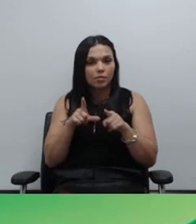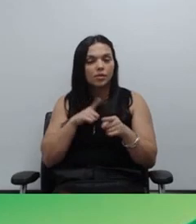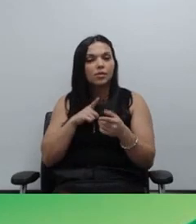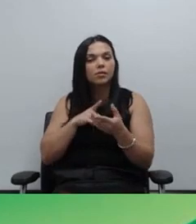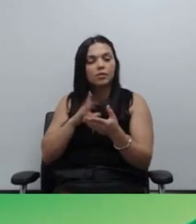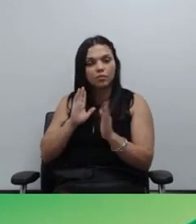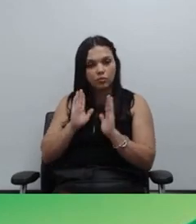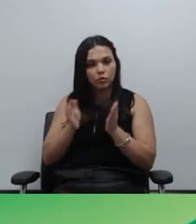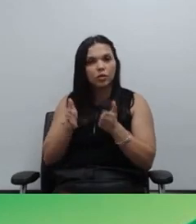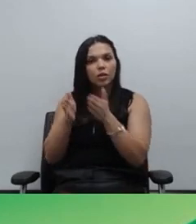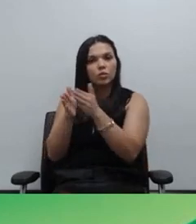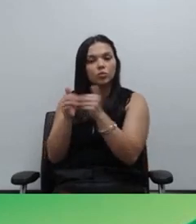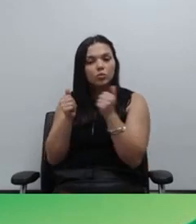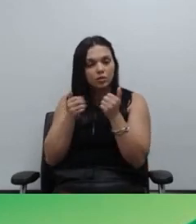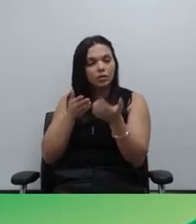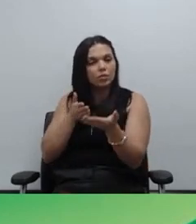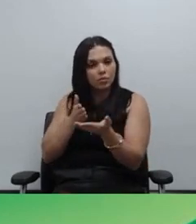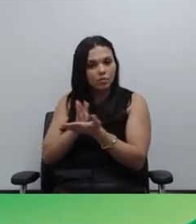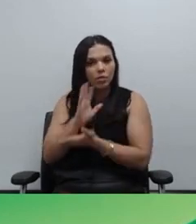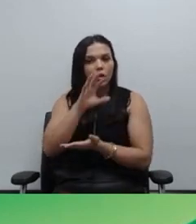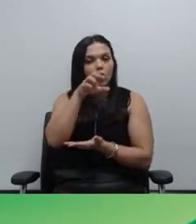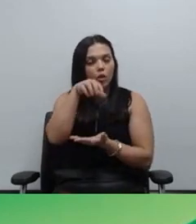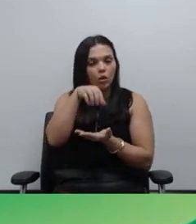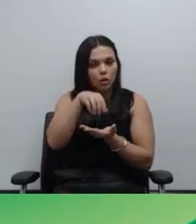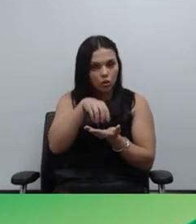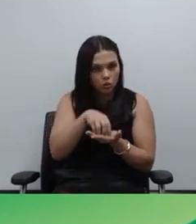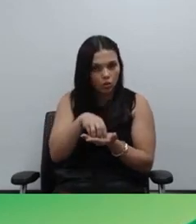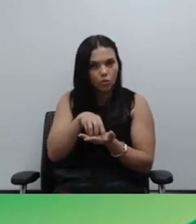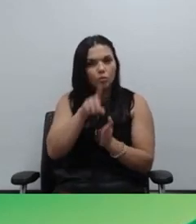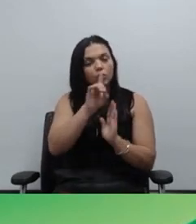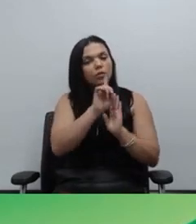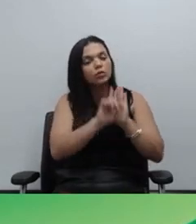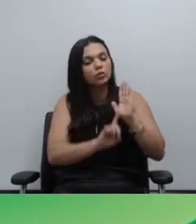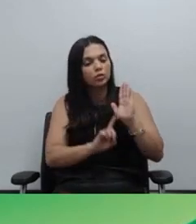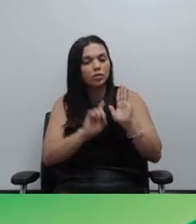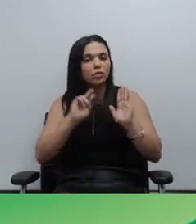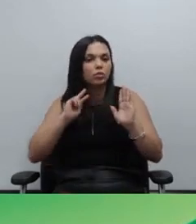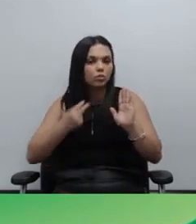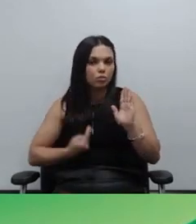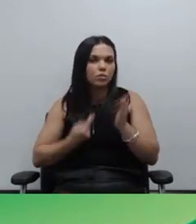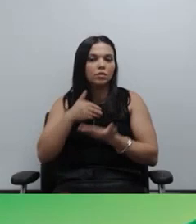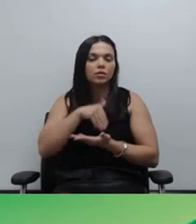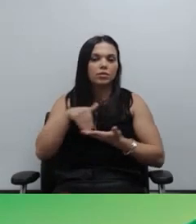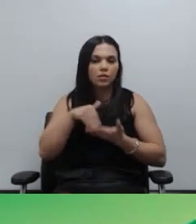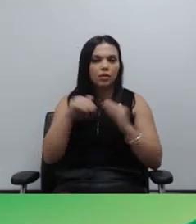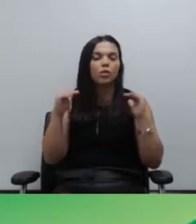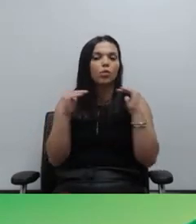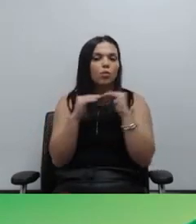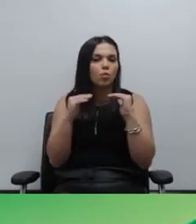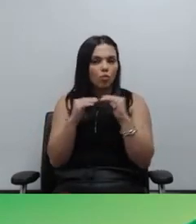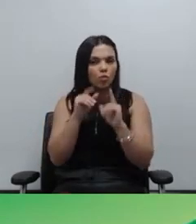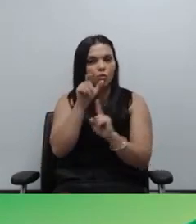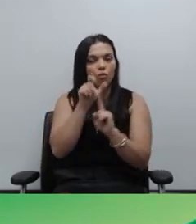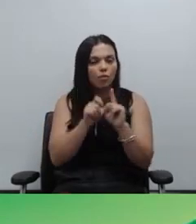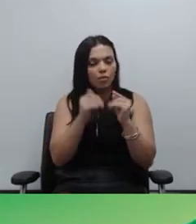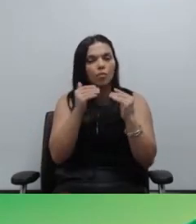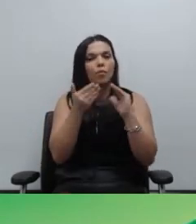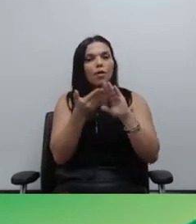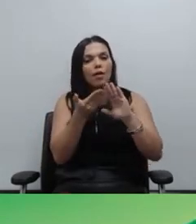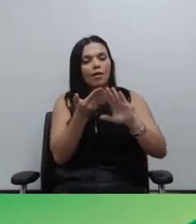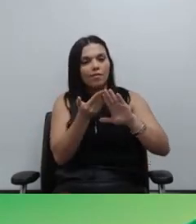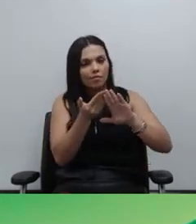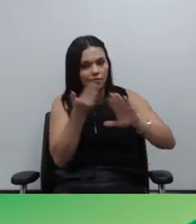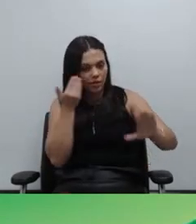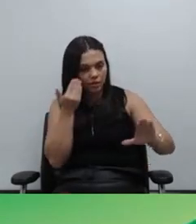favorável da coordenação do Núcleo Especializado de Cidadania e Direitos Humanos, informando sua concordância com o afastamento que, embora tenha